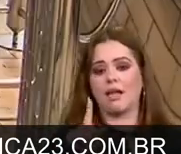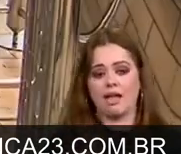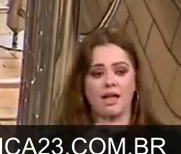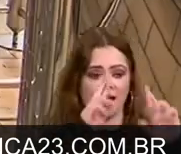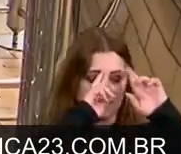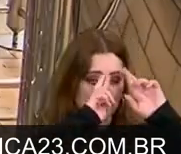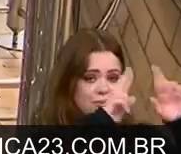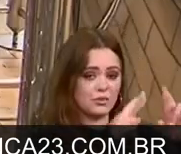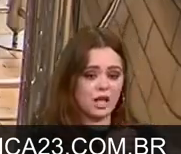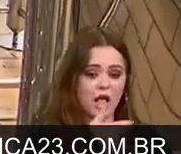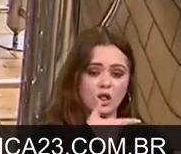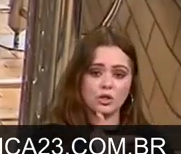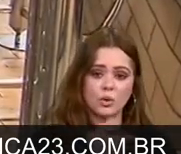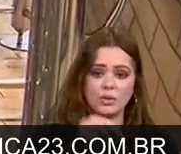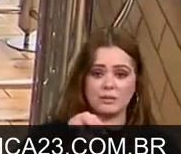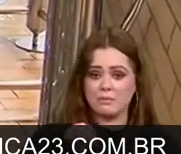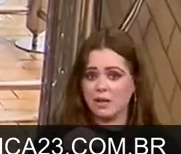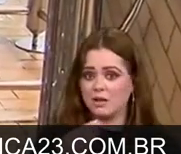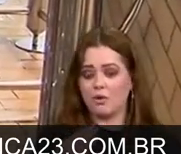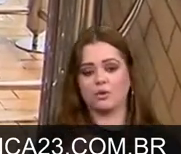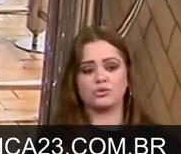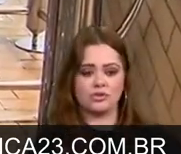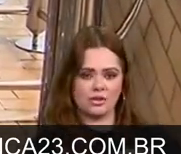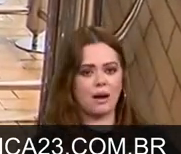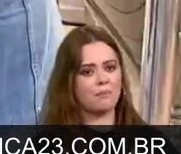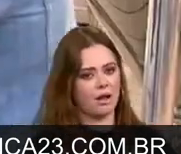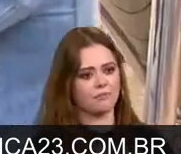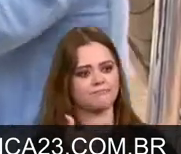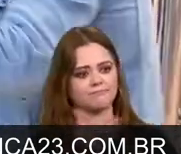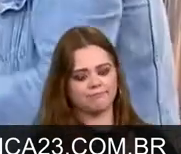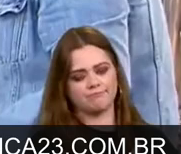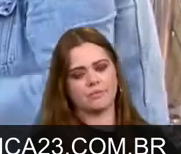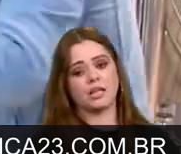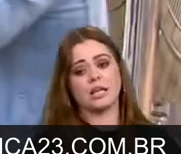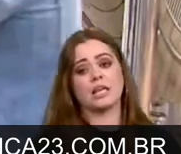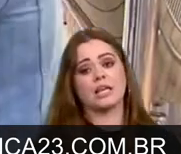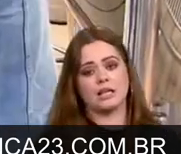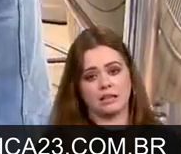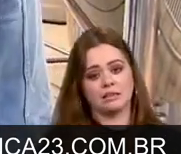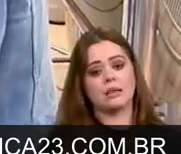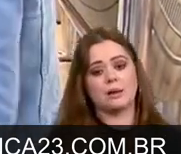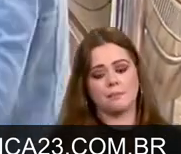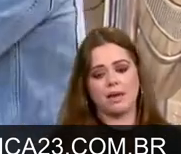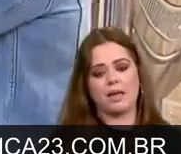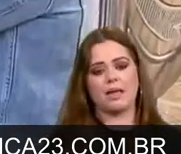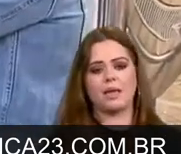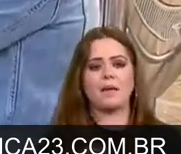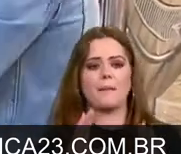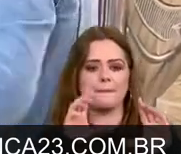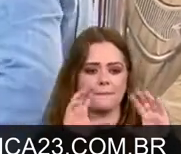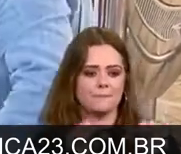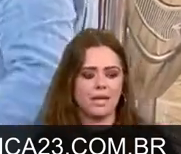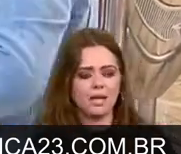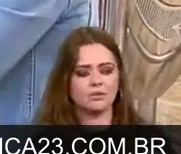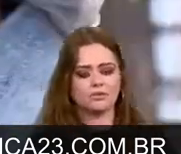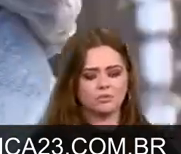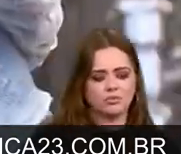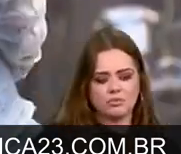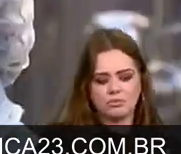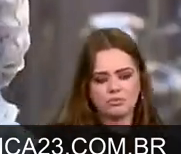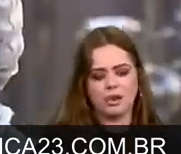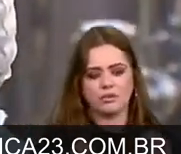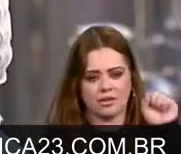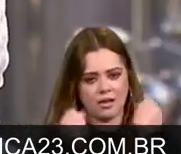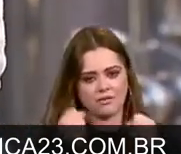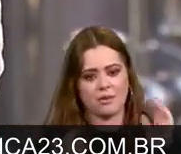responsável por 2 milhões de vagas diretas e indiretas. Sem falar que quanto menos a bebida viaja da fábrica ao consumidor,